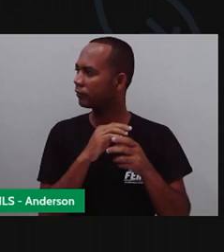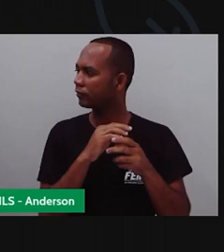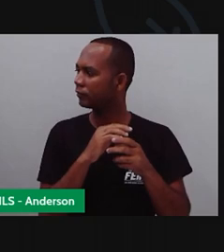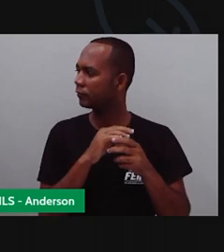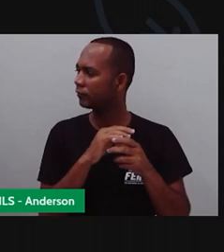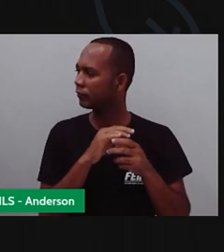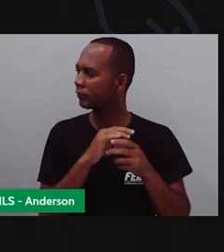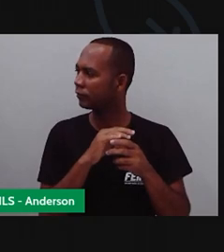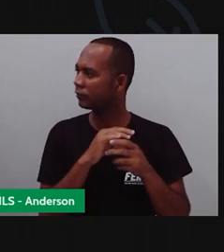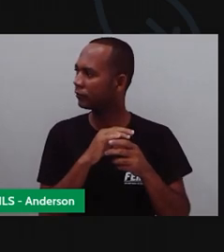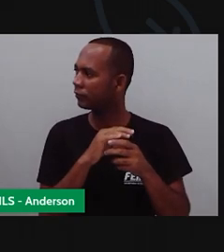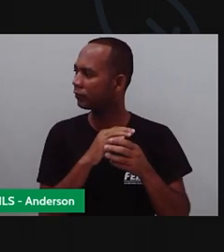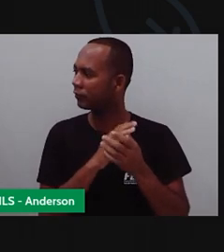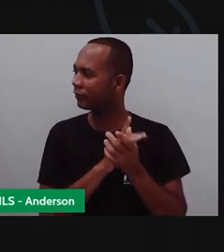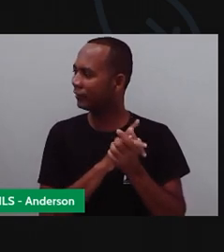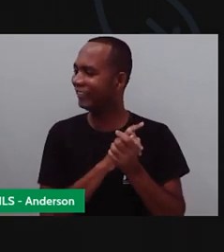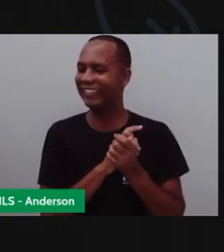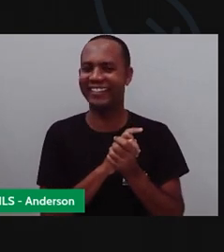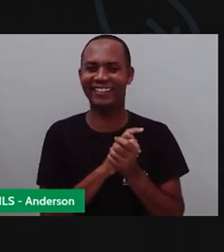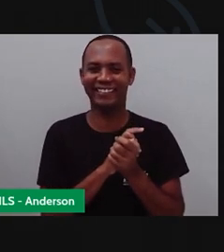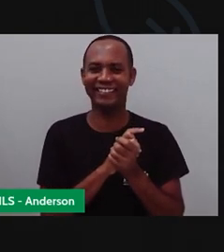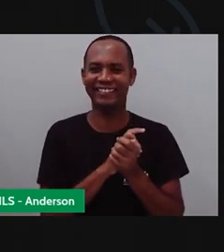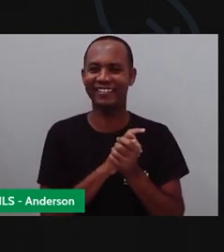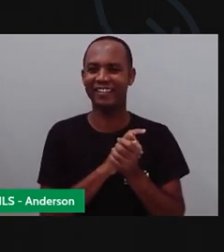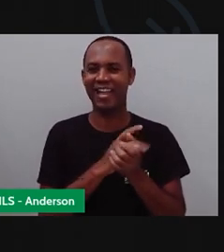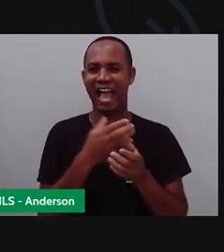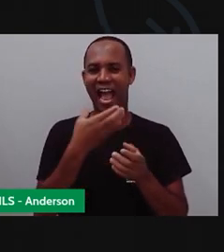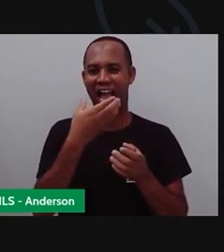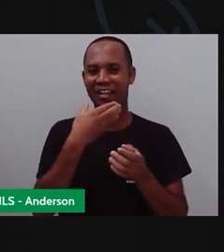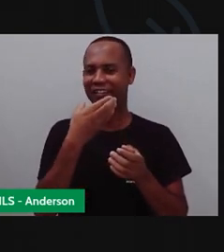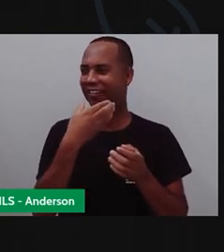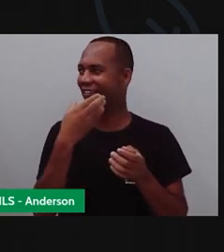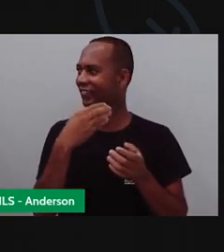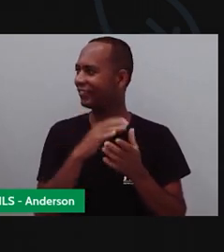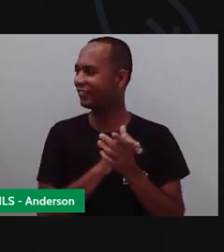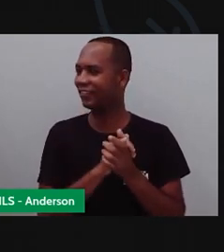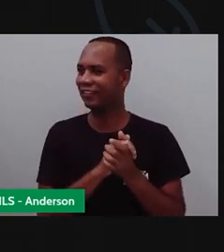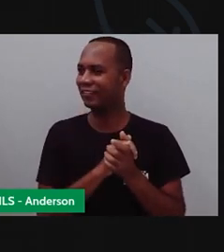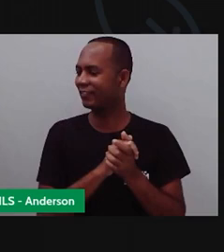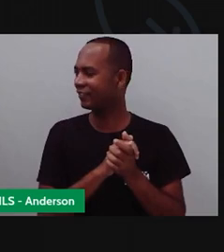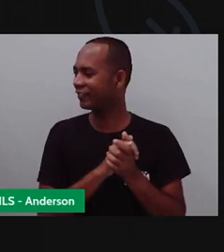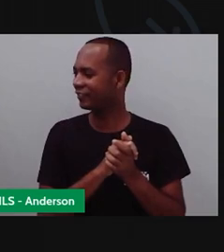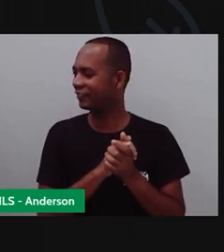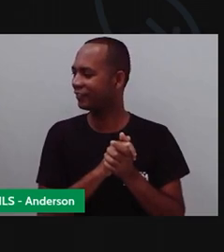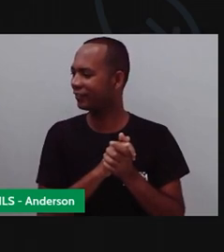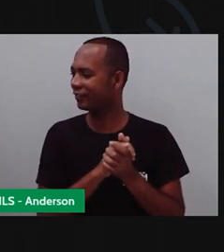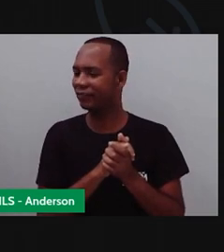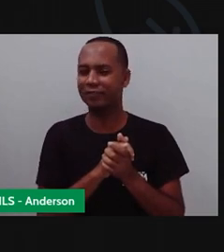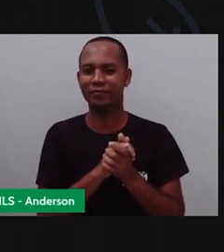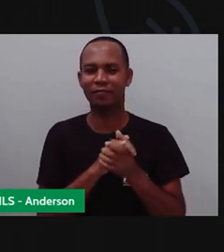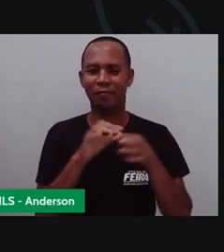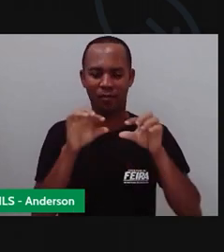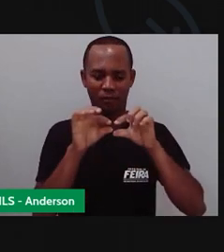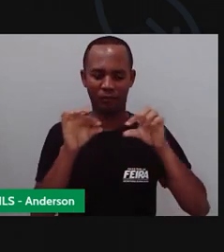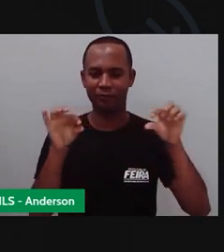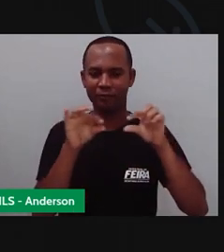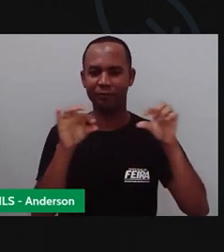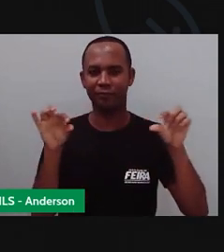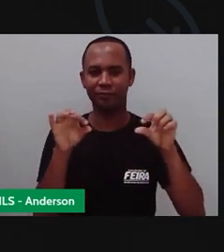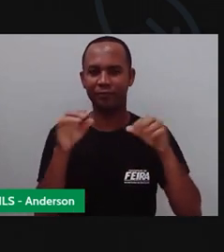maçã era só gente pegou a maçã de Anderson de urgência um quiabo com jiló jiló